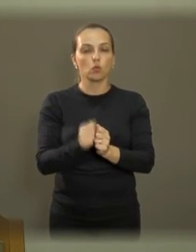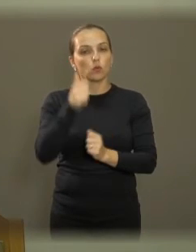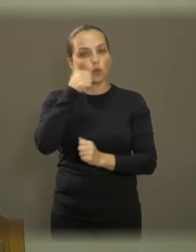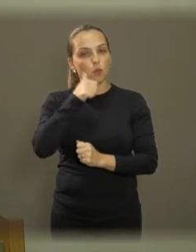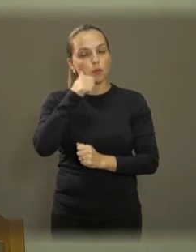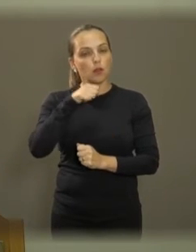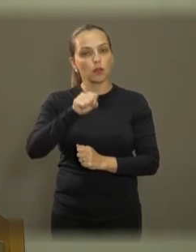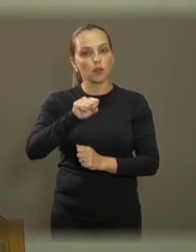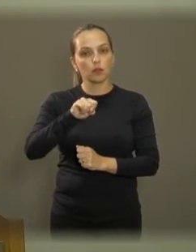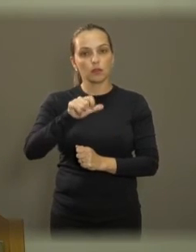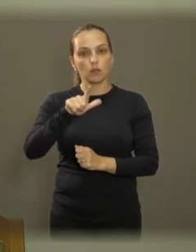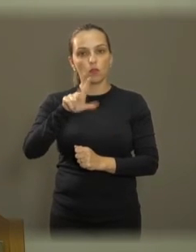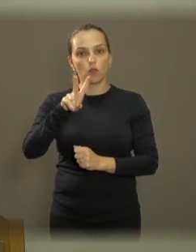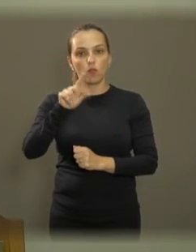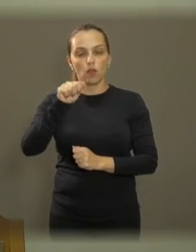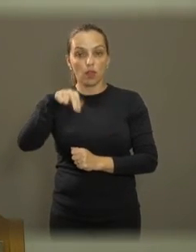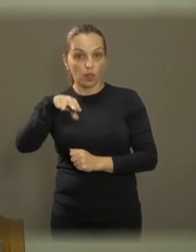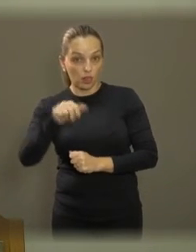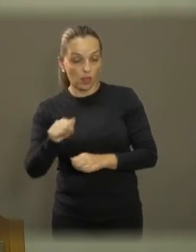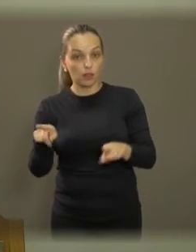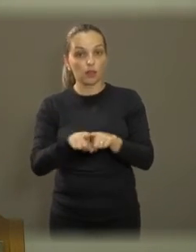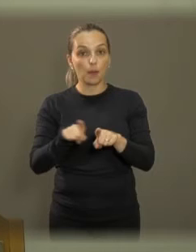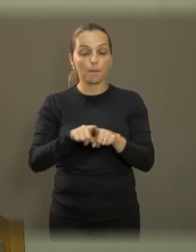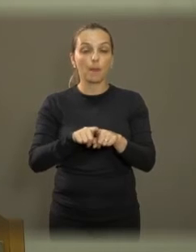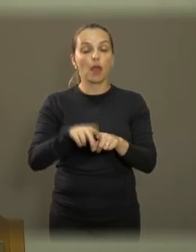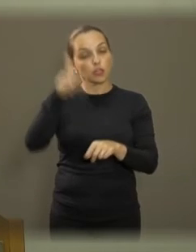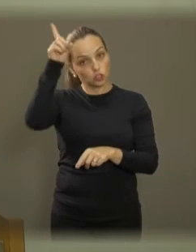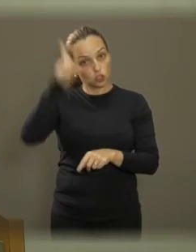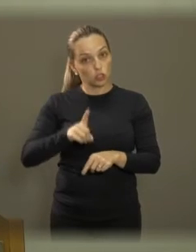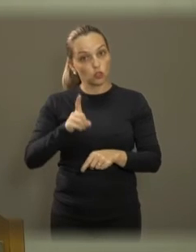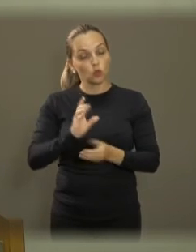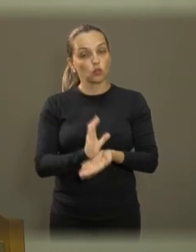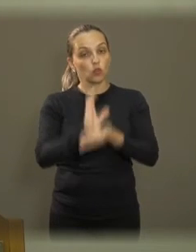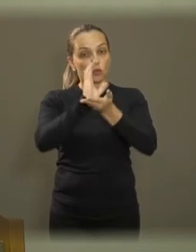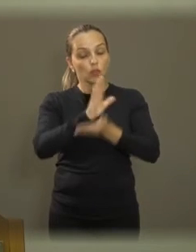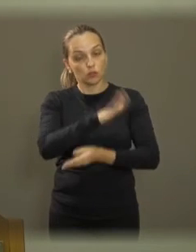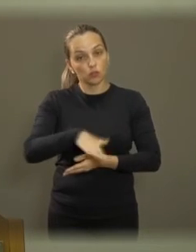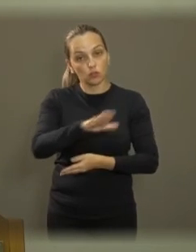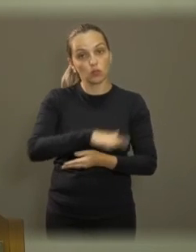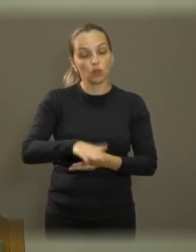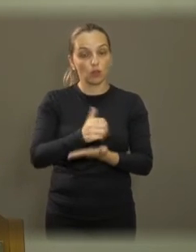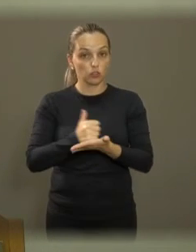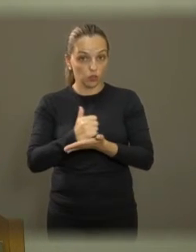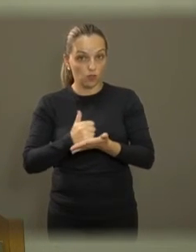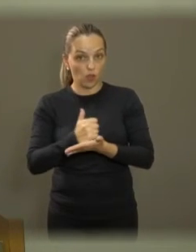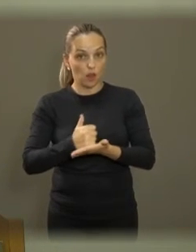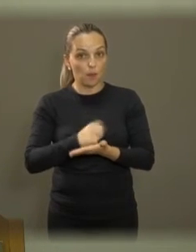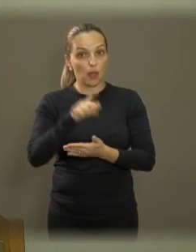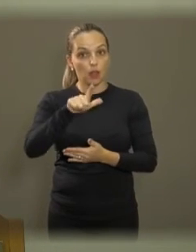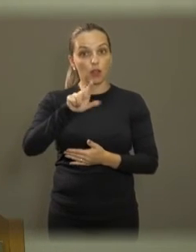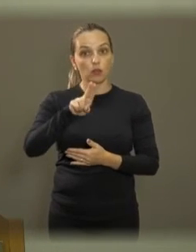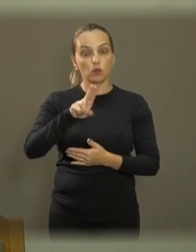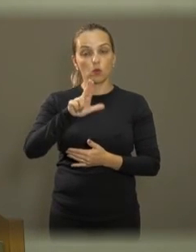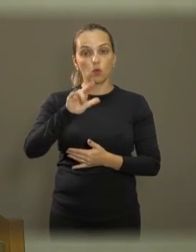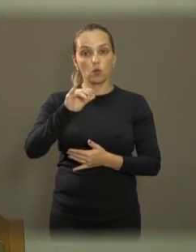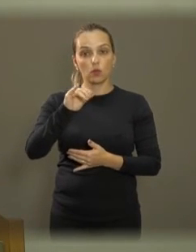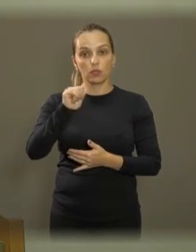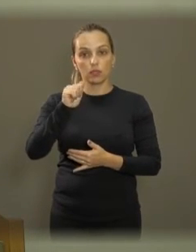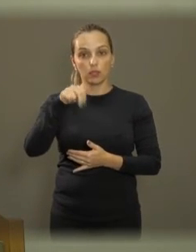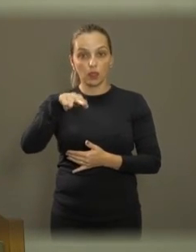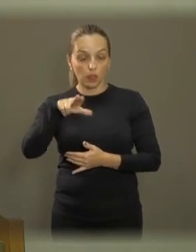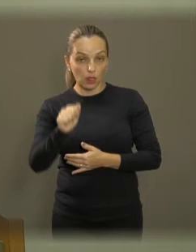Lee, pela diretora secretária-geral do Conselho Regional de Farmácia, a Luciana Caneto